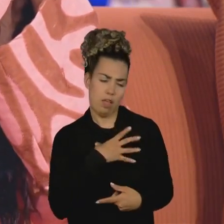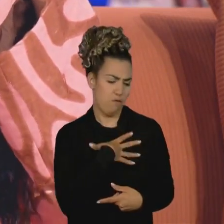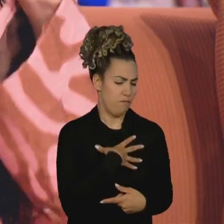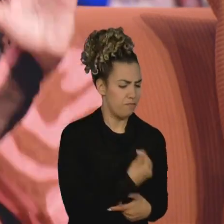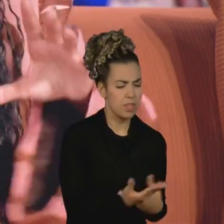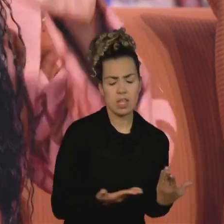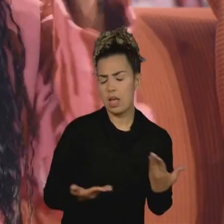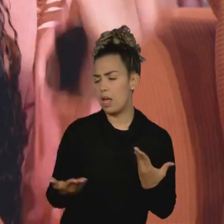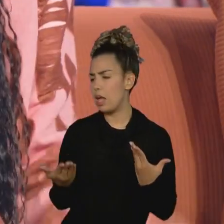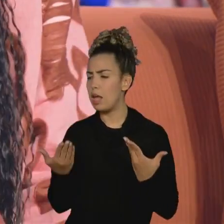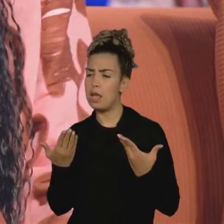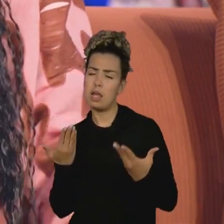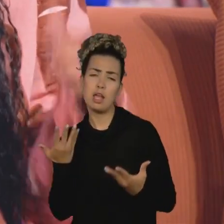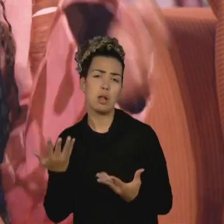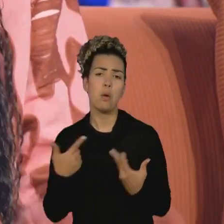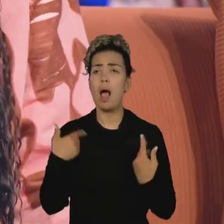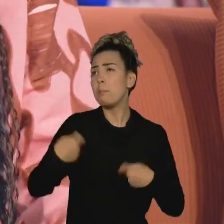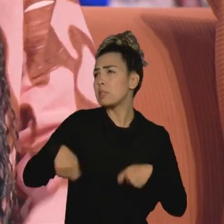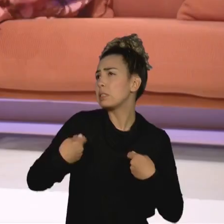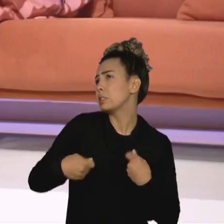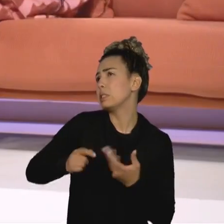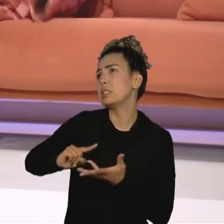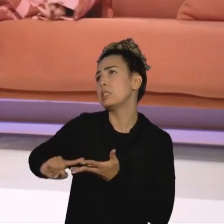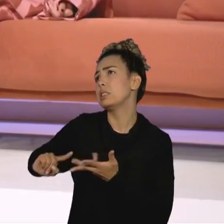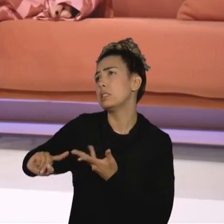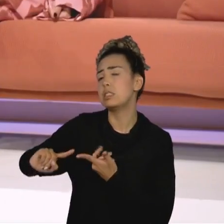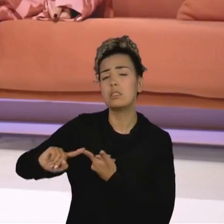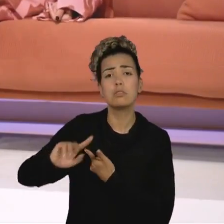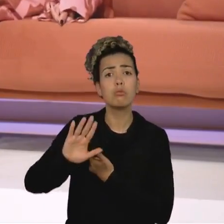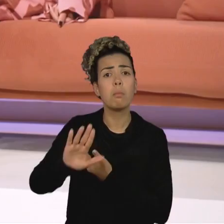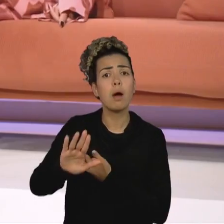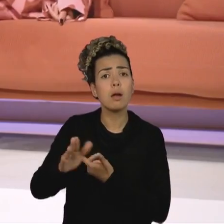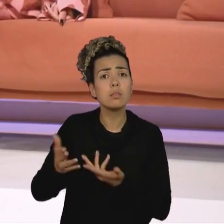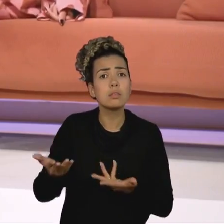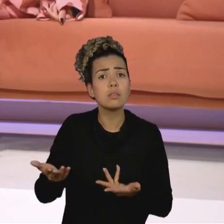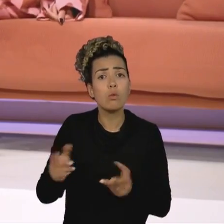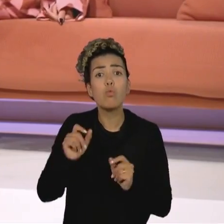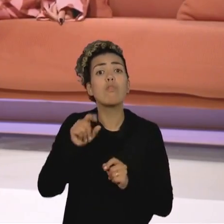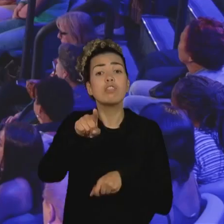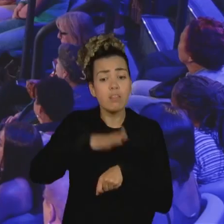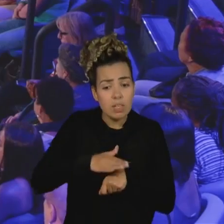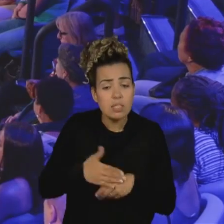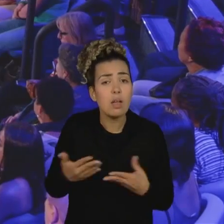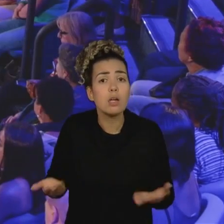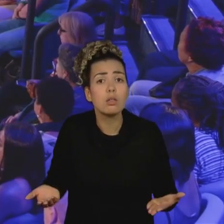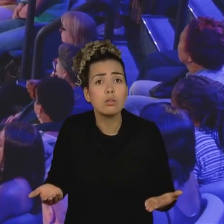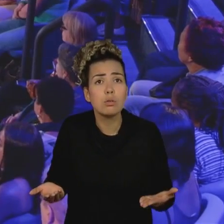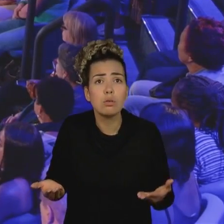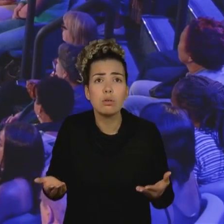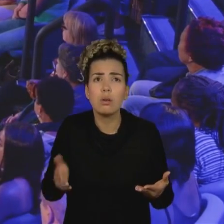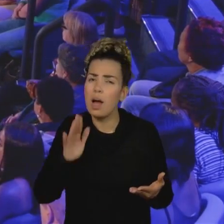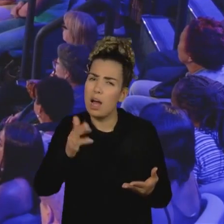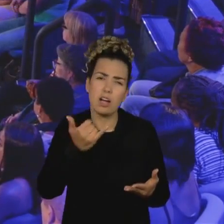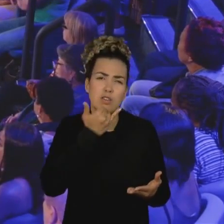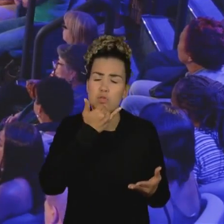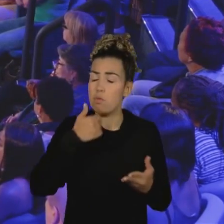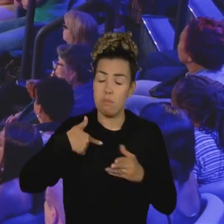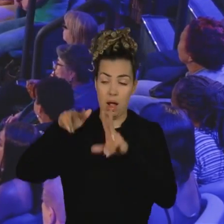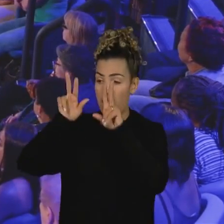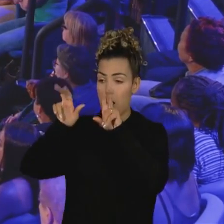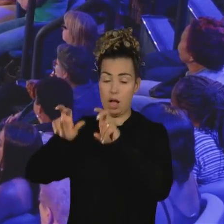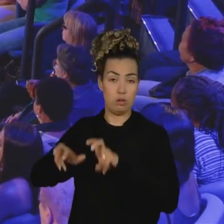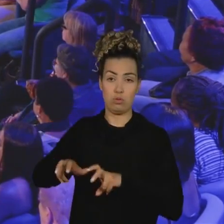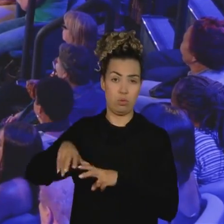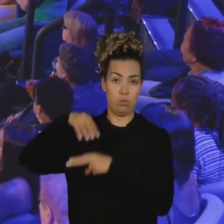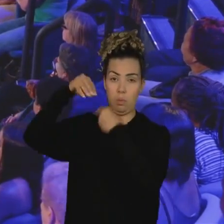da minha criança. Mas o que você está se livrando? Mas você pode estar causando um problema muito maior. Enfim, eu emendei um monte de assuntos aqui, mas o que eu